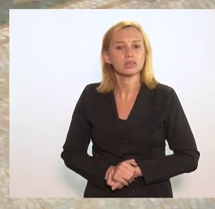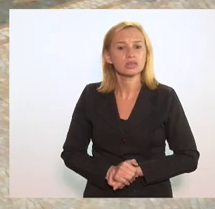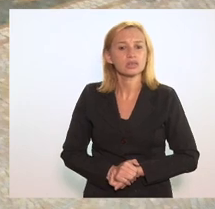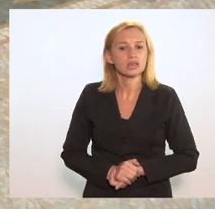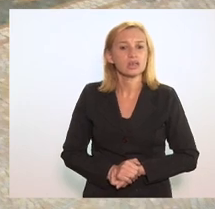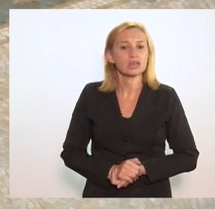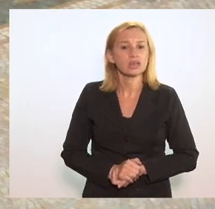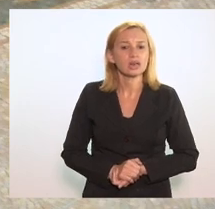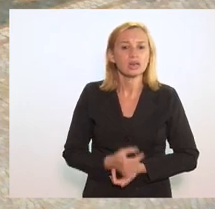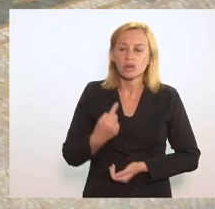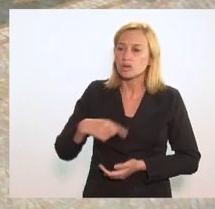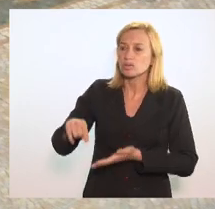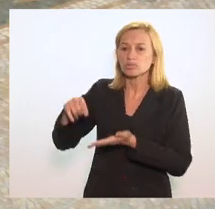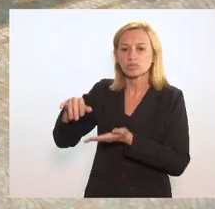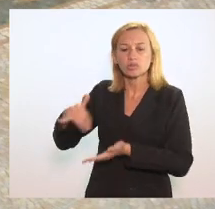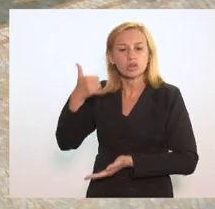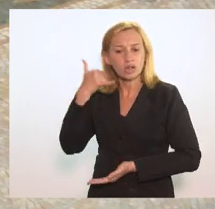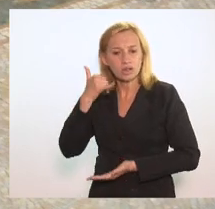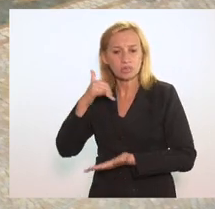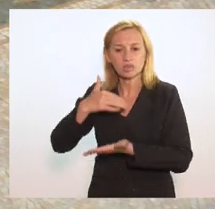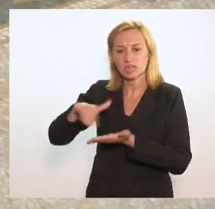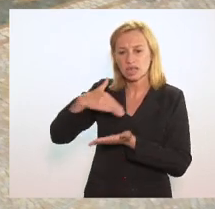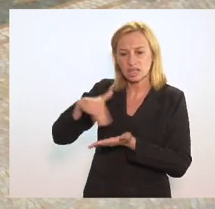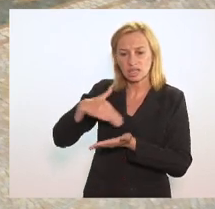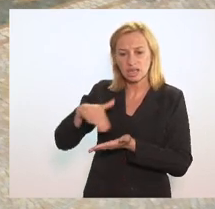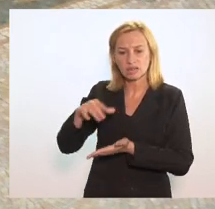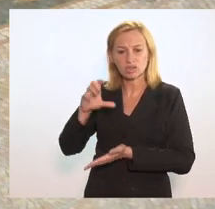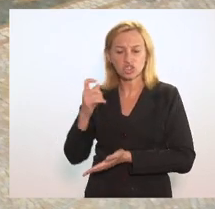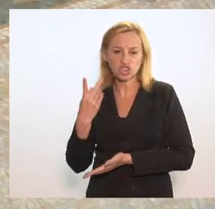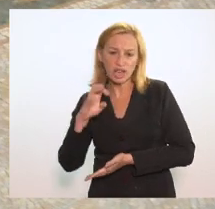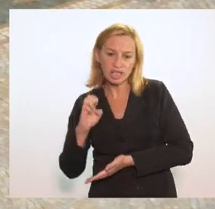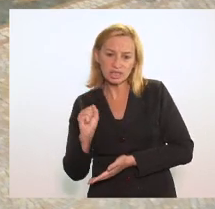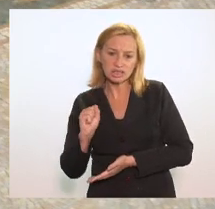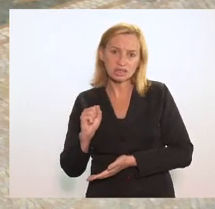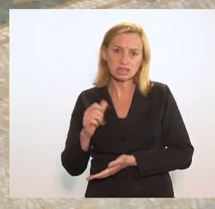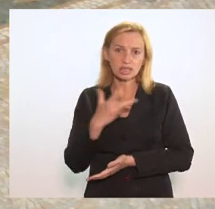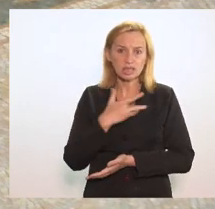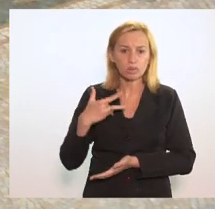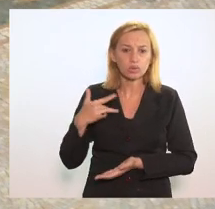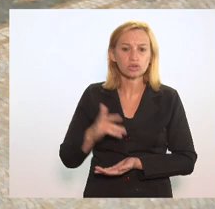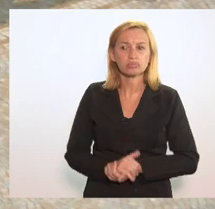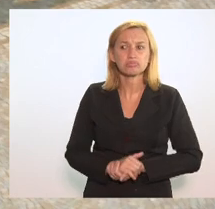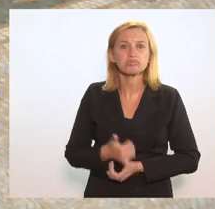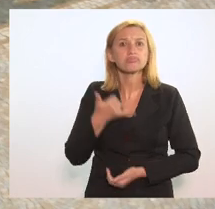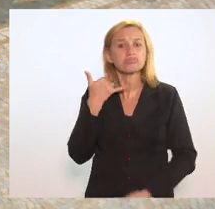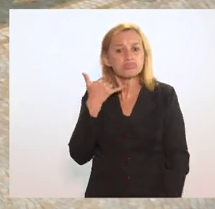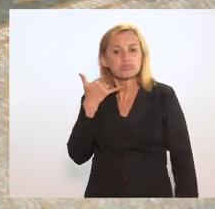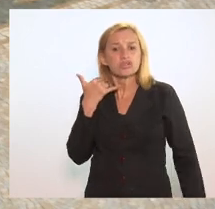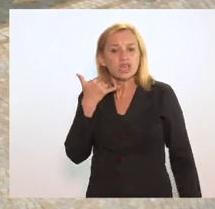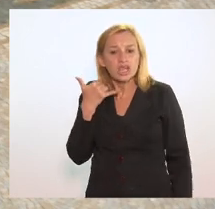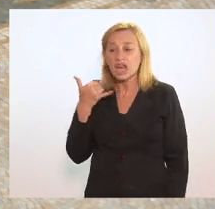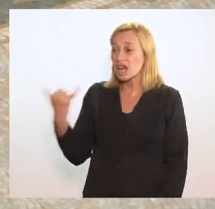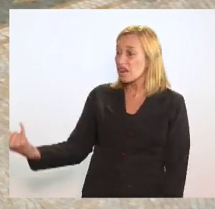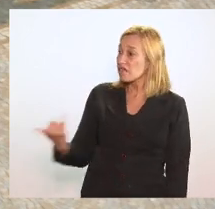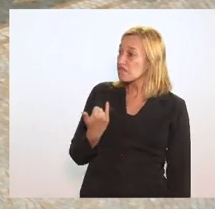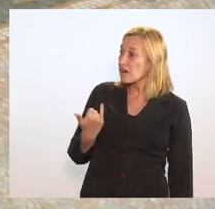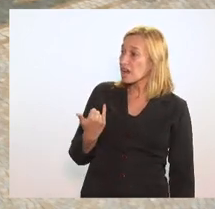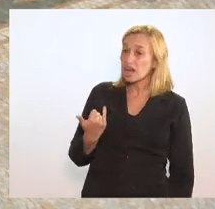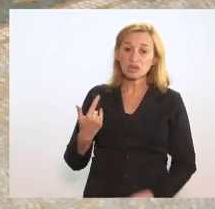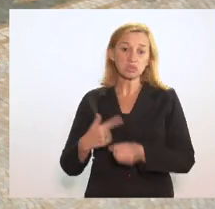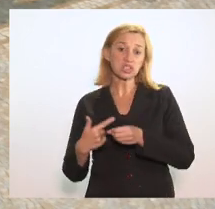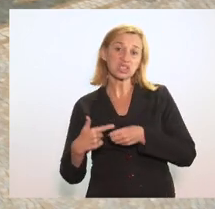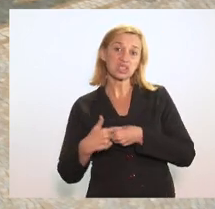Aí eu ligo para o secretário Luizinho de Saúde, perdão, Chaves, da Saúde. E aí Chaves fala que é com o